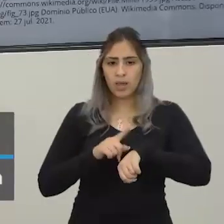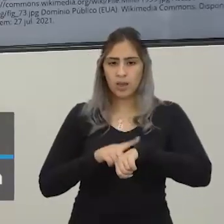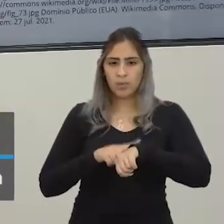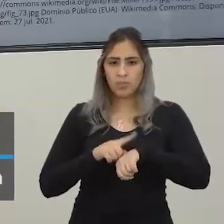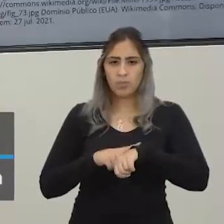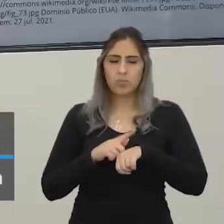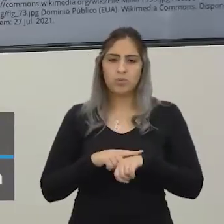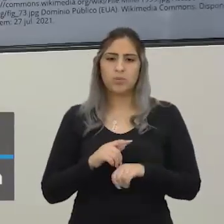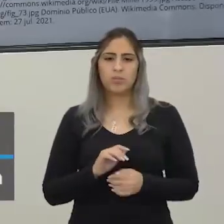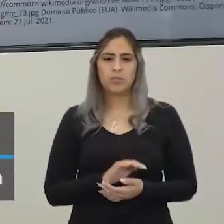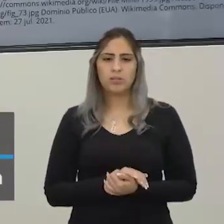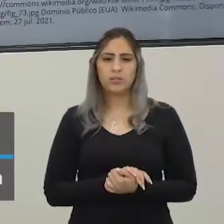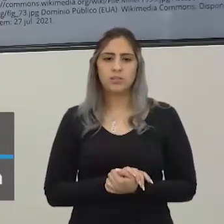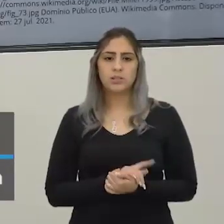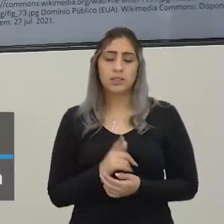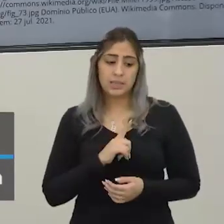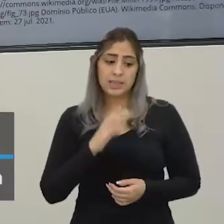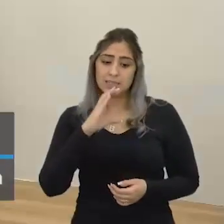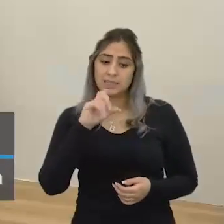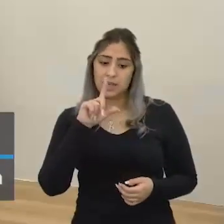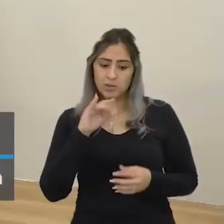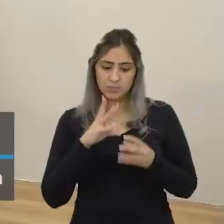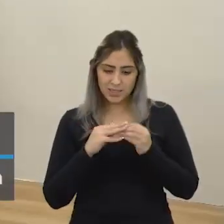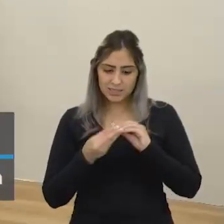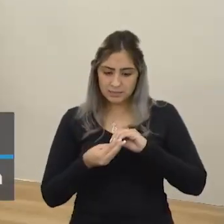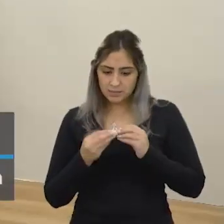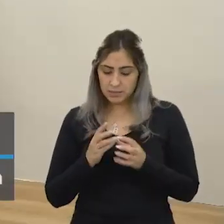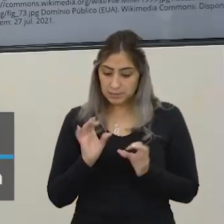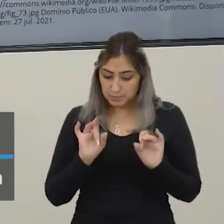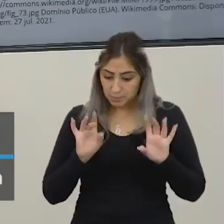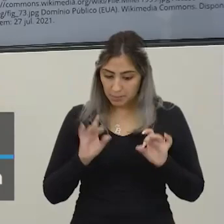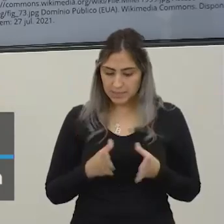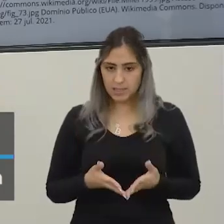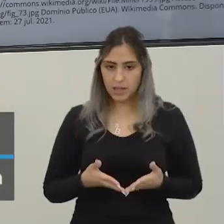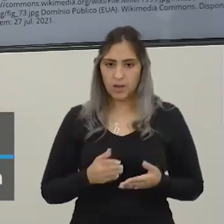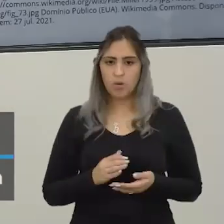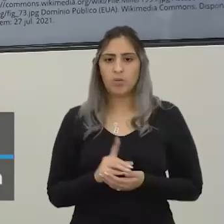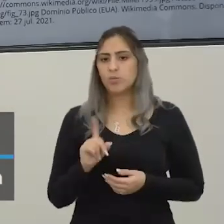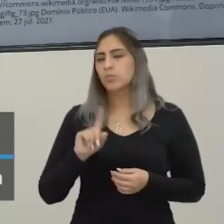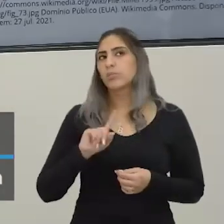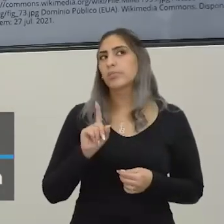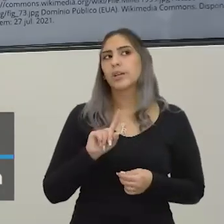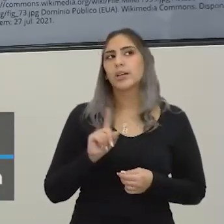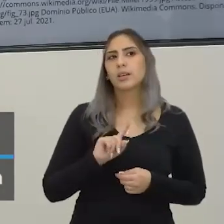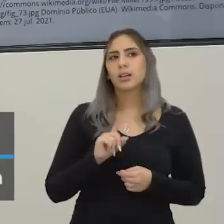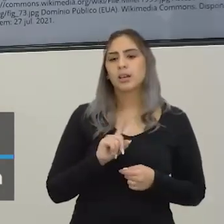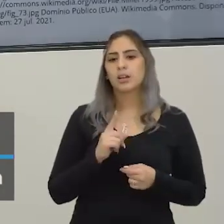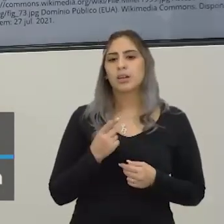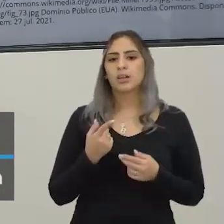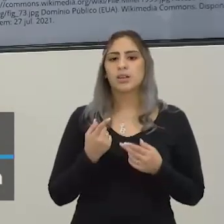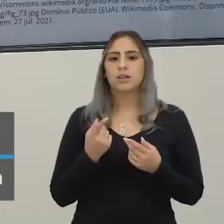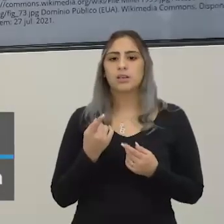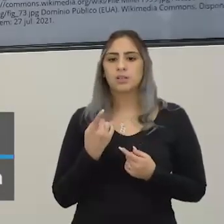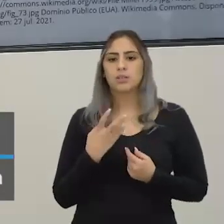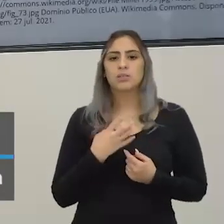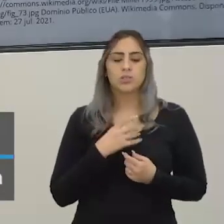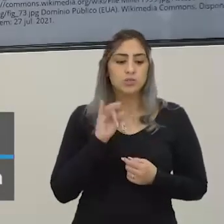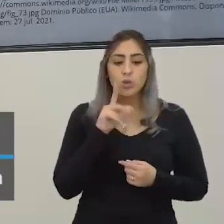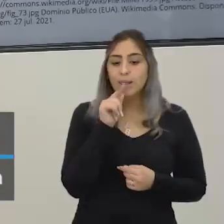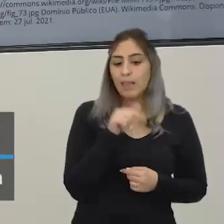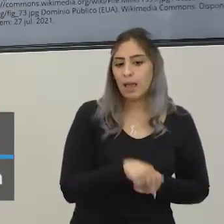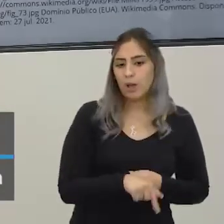então células mais complexas, mas que não seriam uma agregação assim que aconteceria apenas na